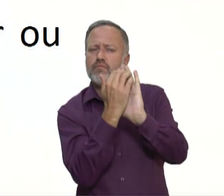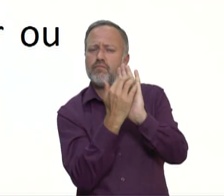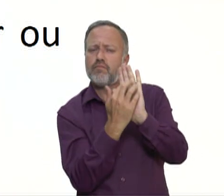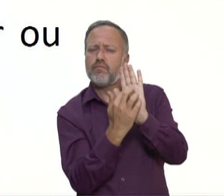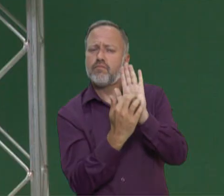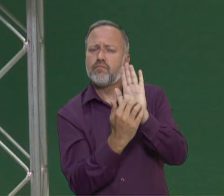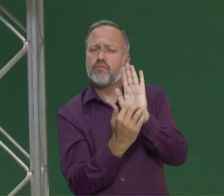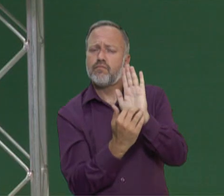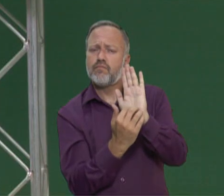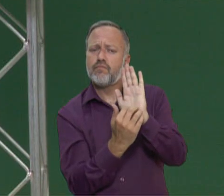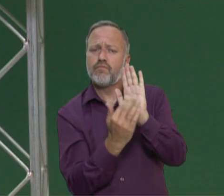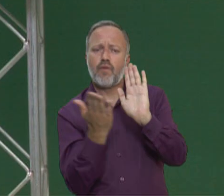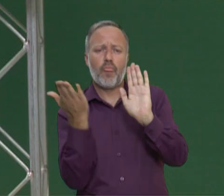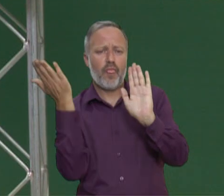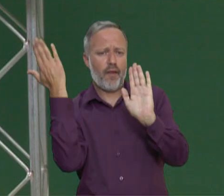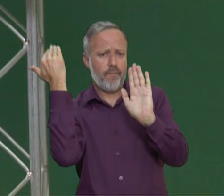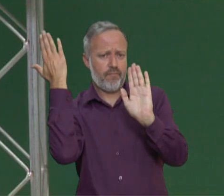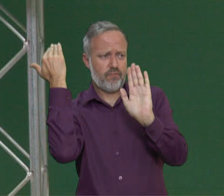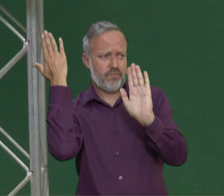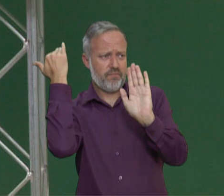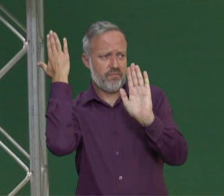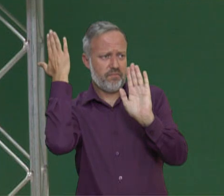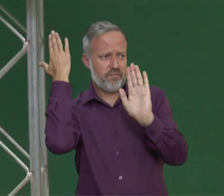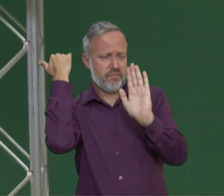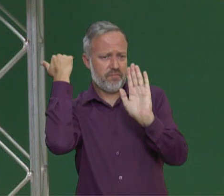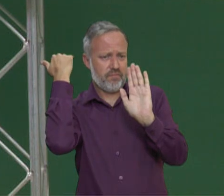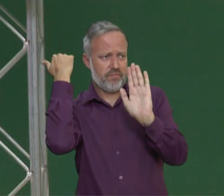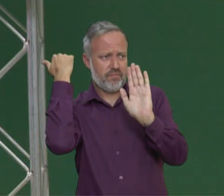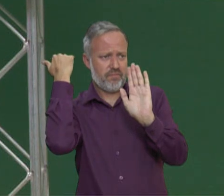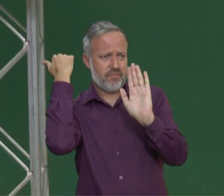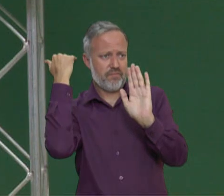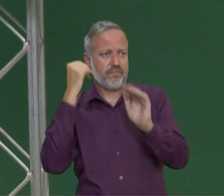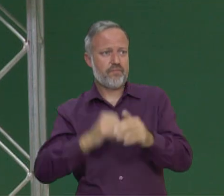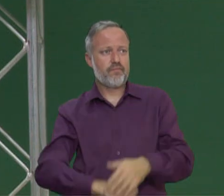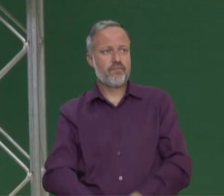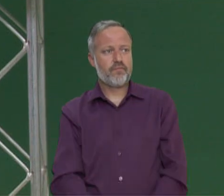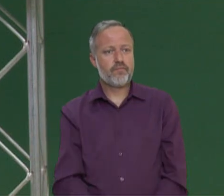passado, lembrando que será um passado remoto.